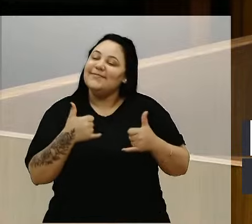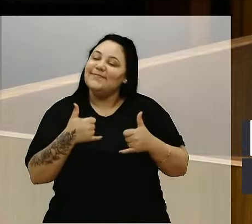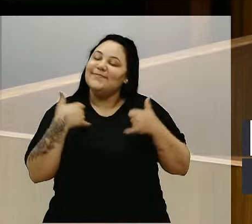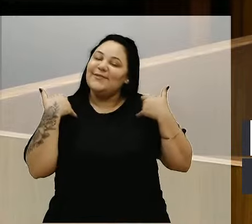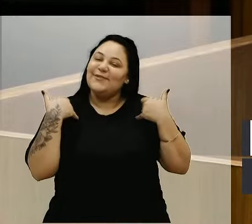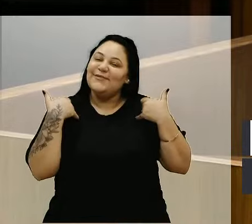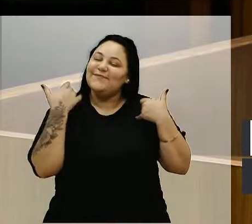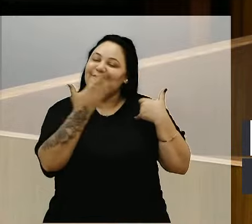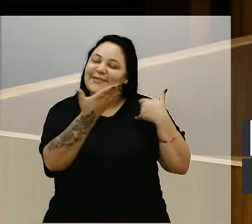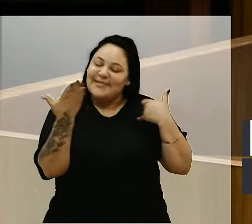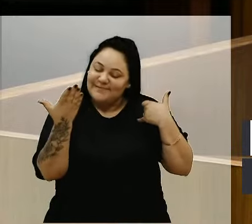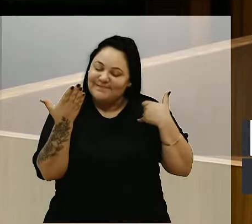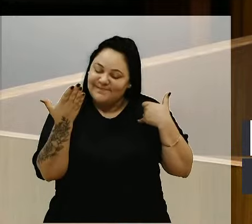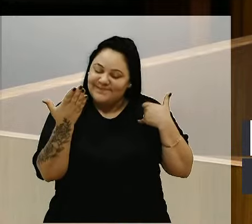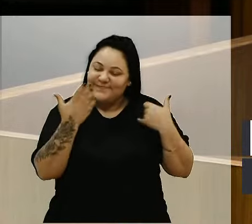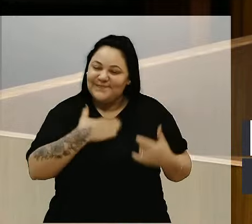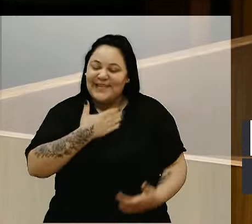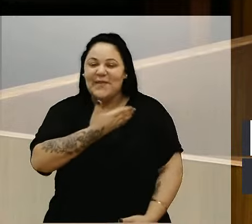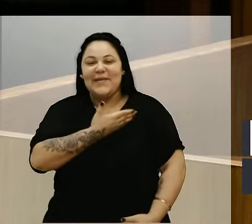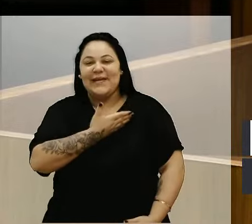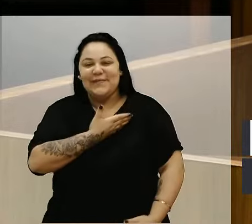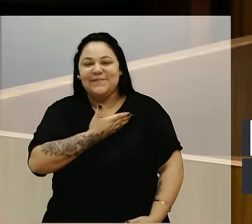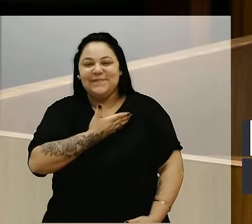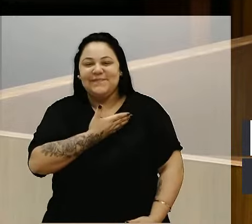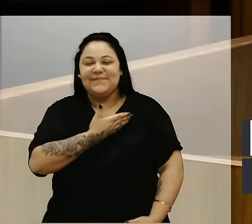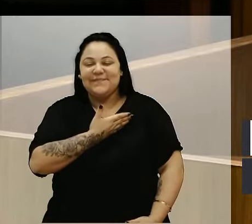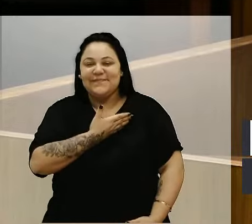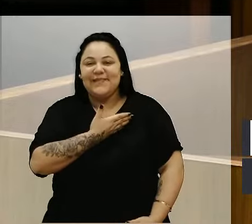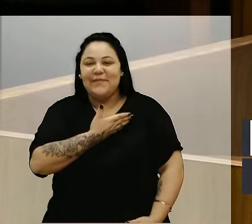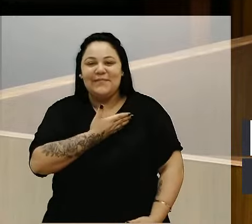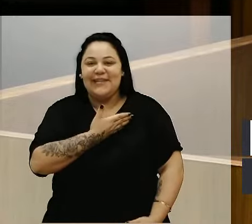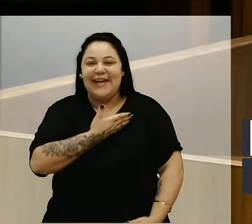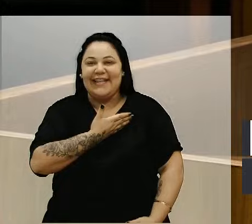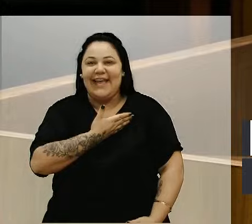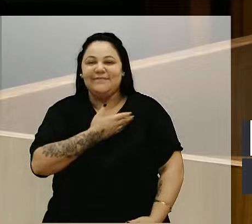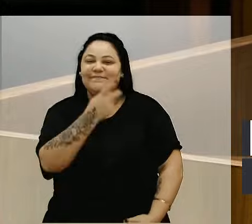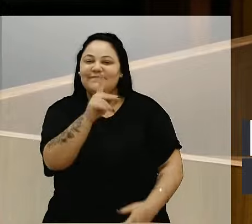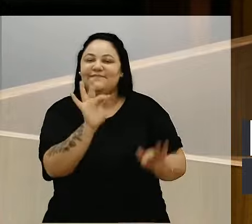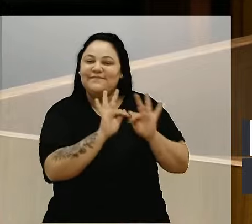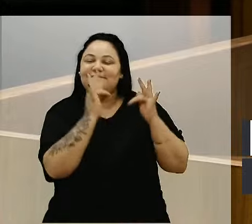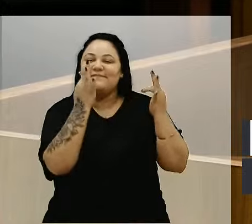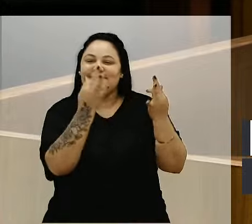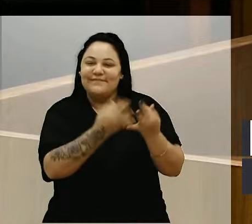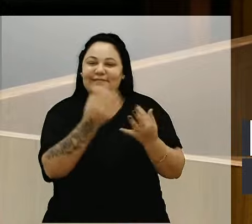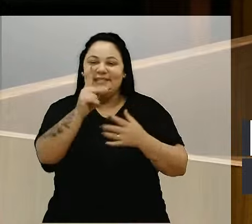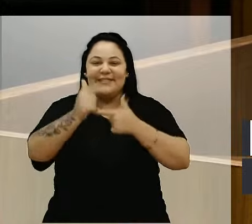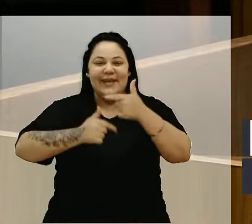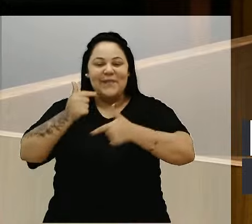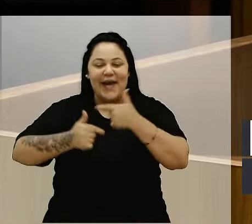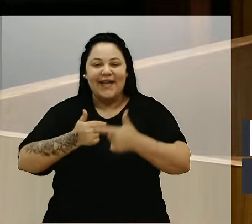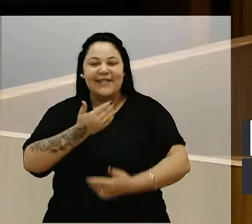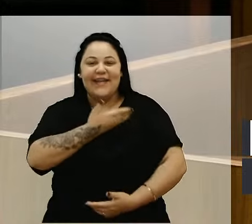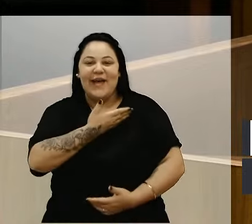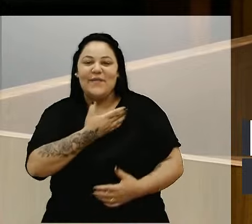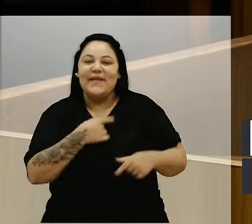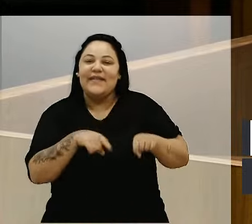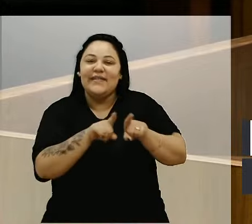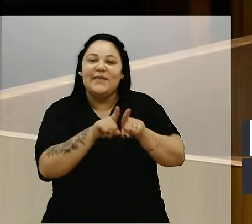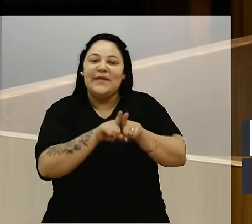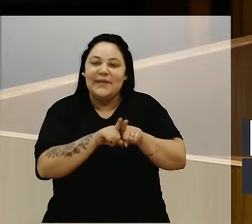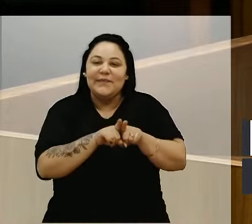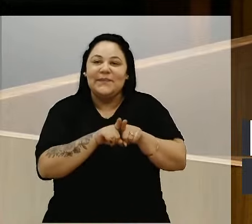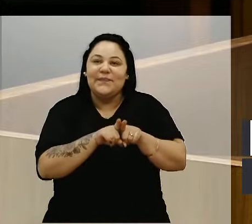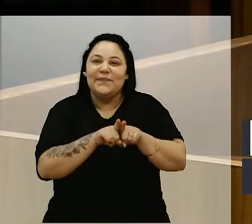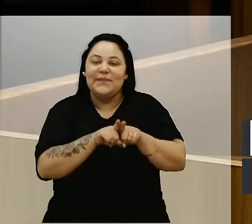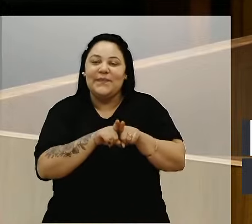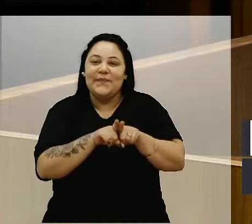de você, minha amiga. A sua família, seus colegas de trabalho e seus amigos, aqui alguns